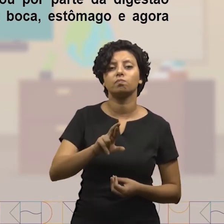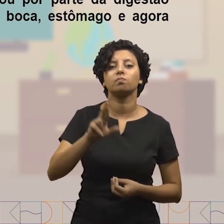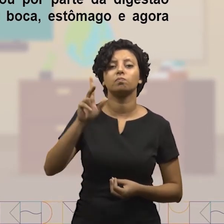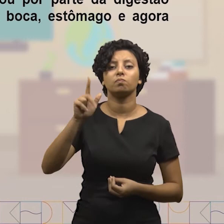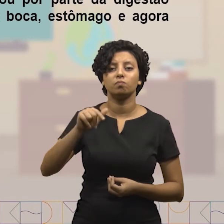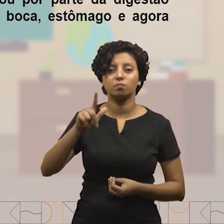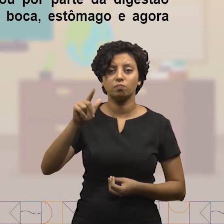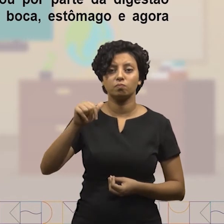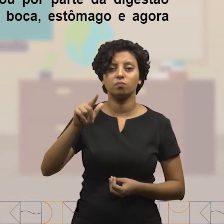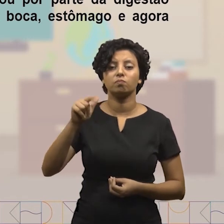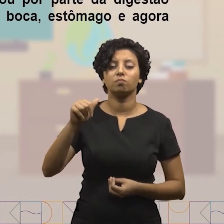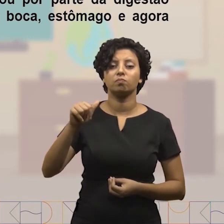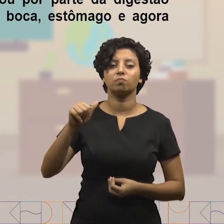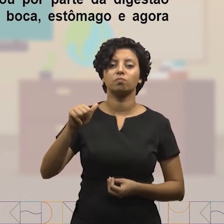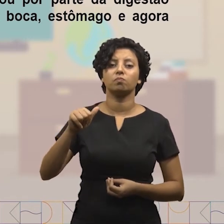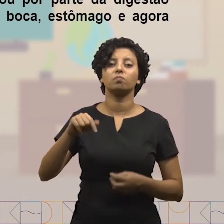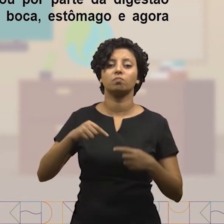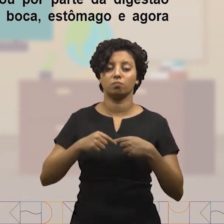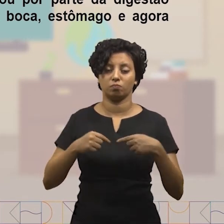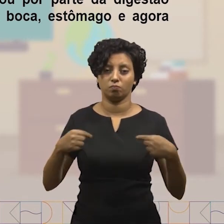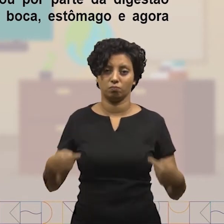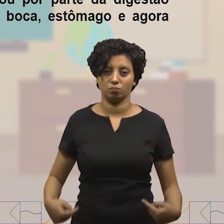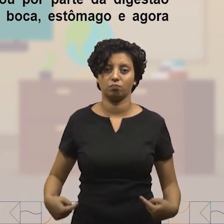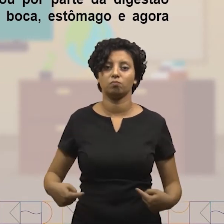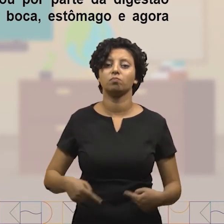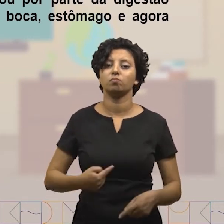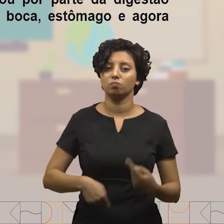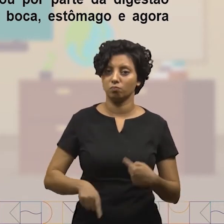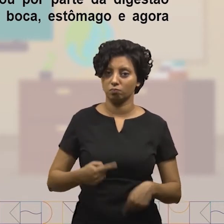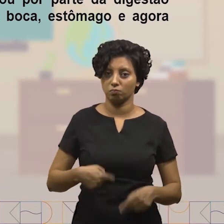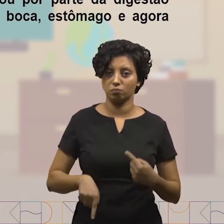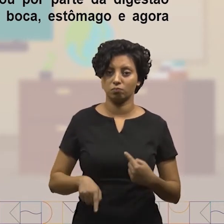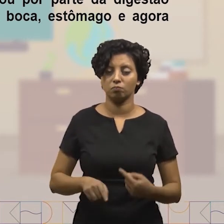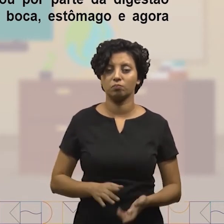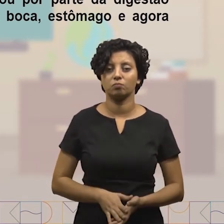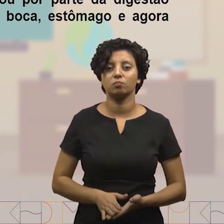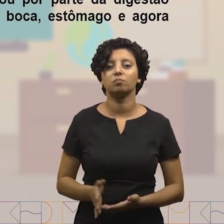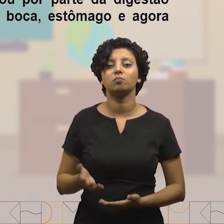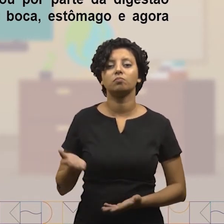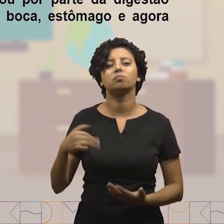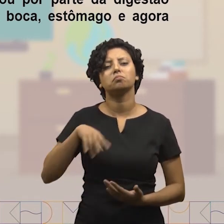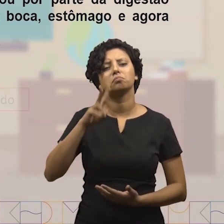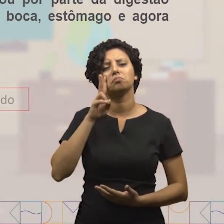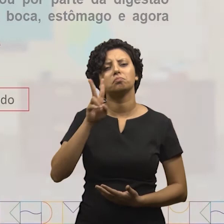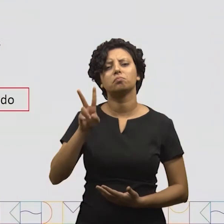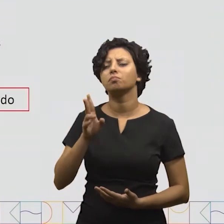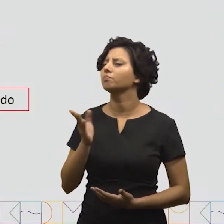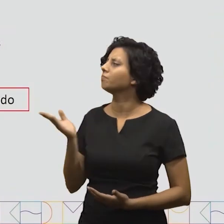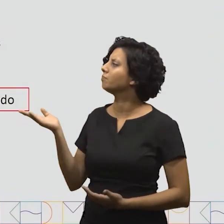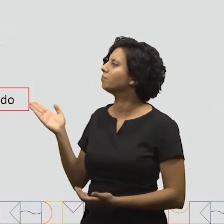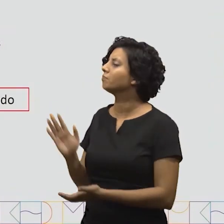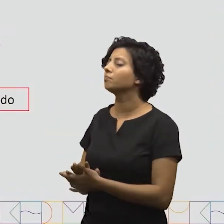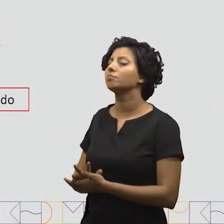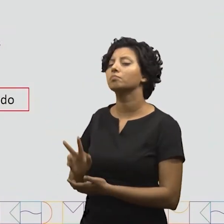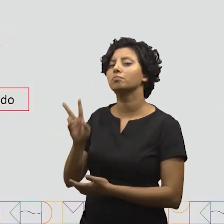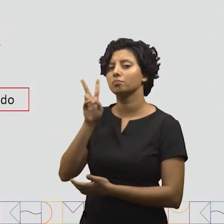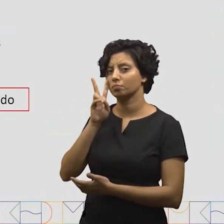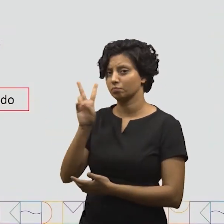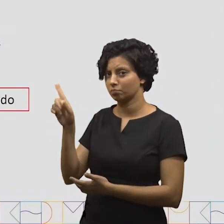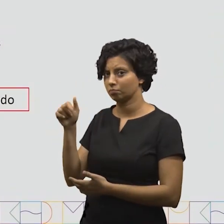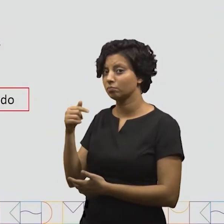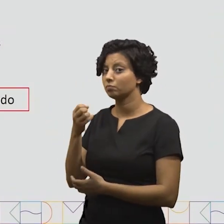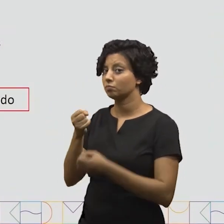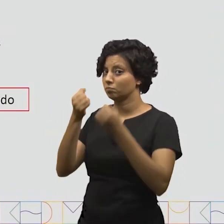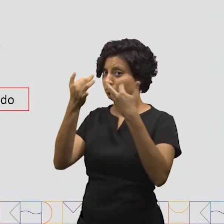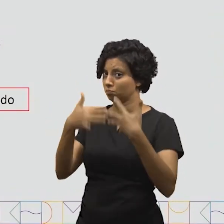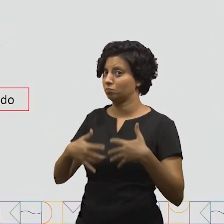é sobre o sistema digestório. Vamos visualizar o sistema digestório? Observa aí o que eu